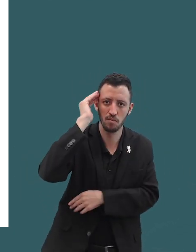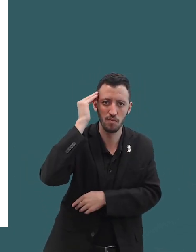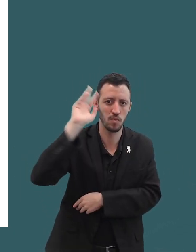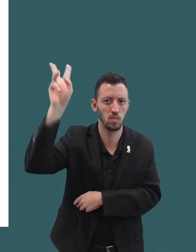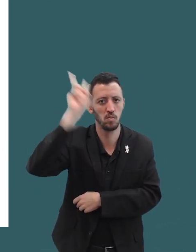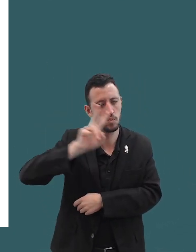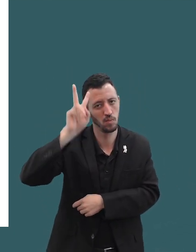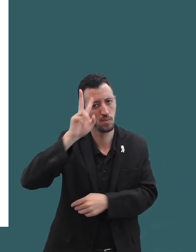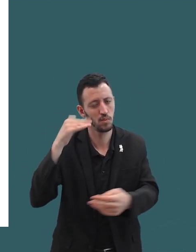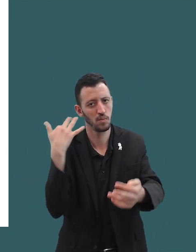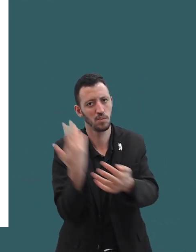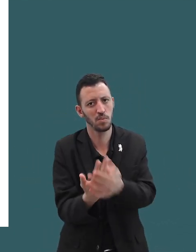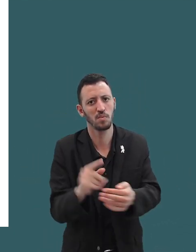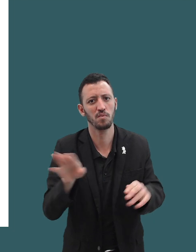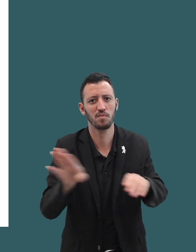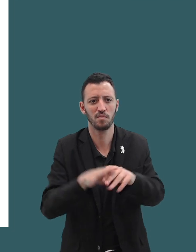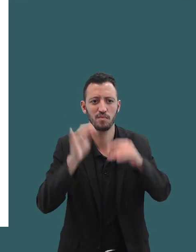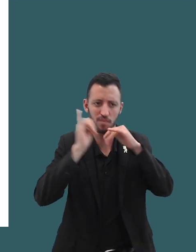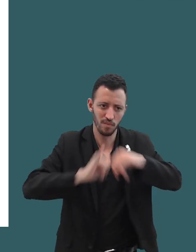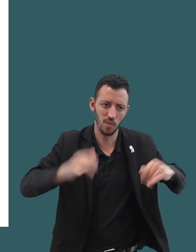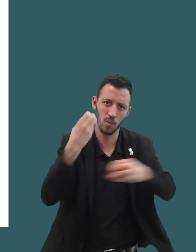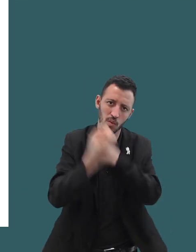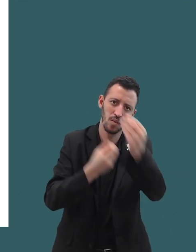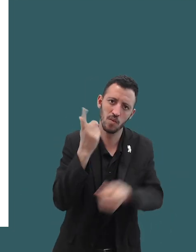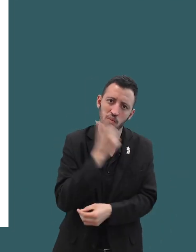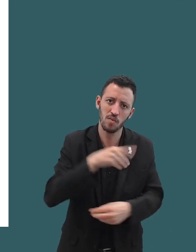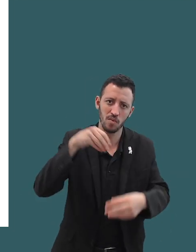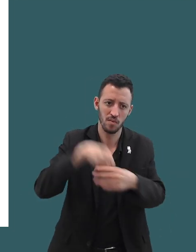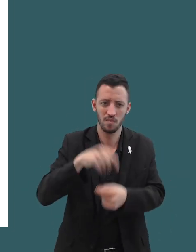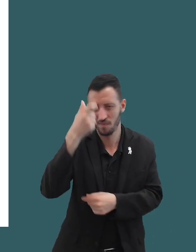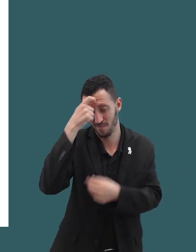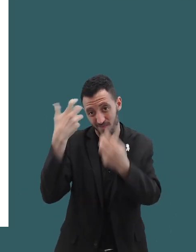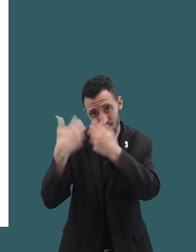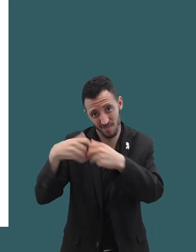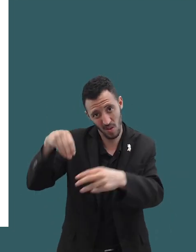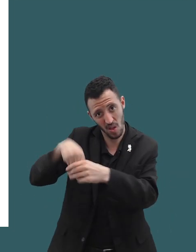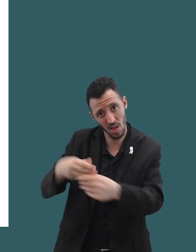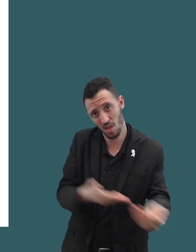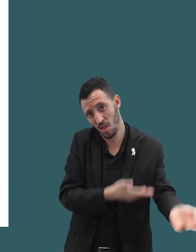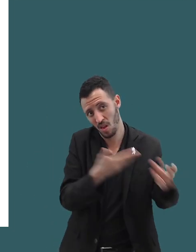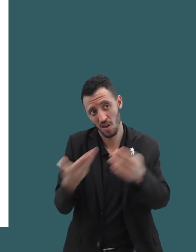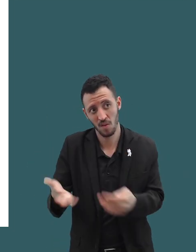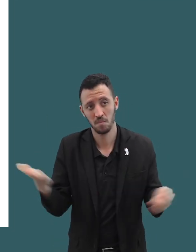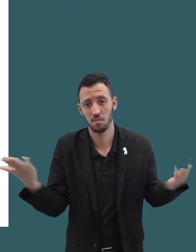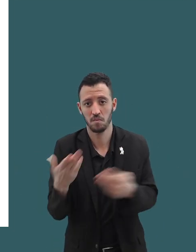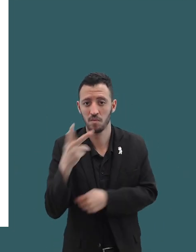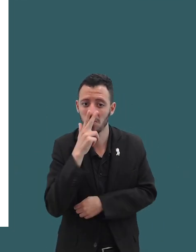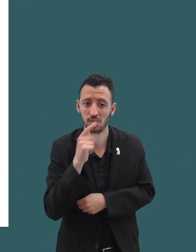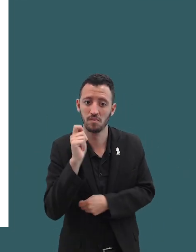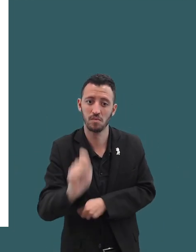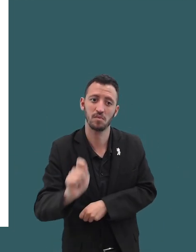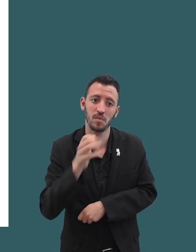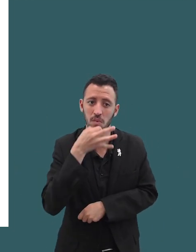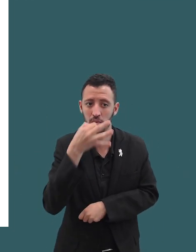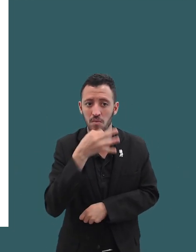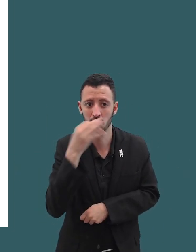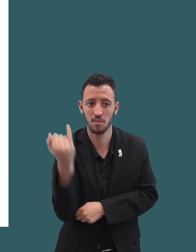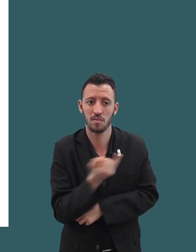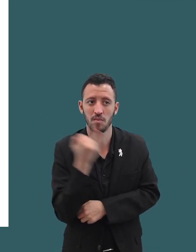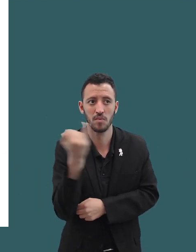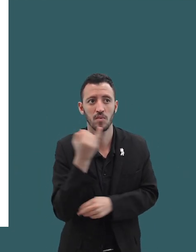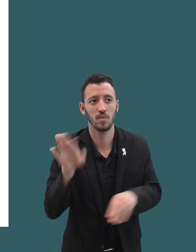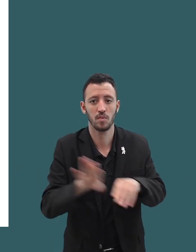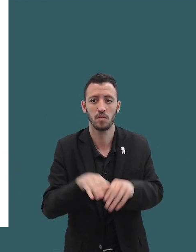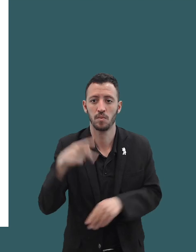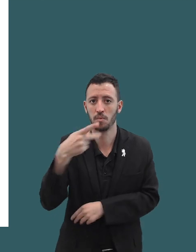a história da mídia, entender como que a mídia funciona na cabeça, na recepção, etc. e tal. Então, isso acho que é uma sugestão importante. O Pop